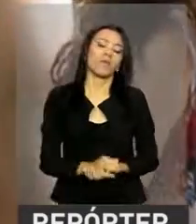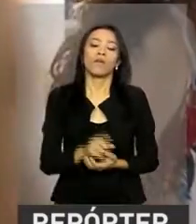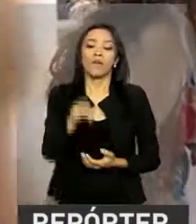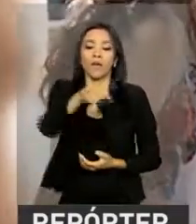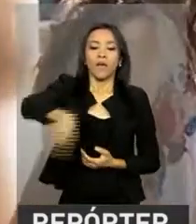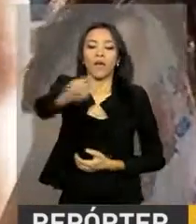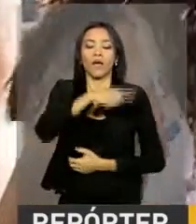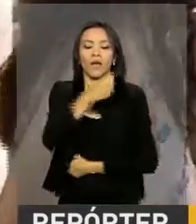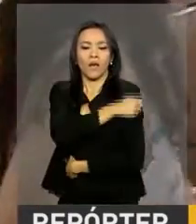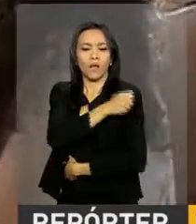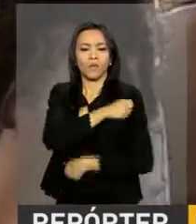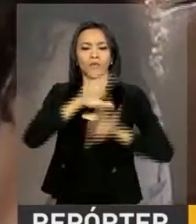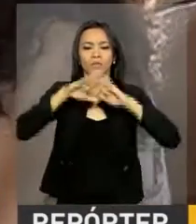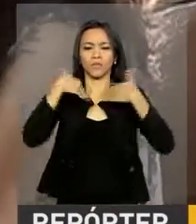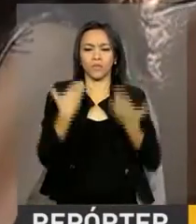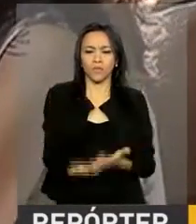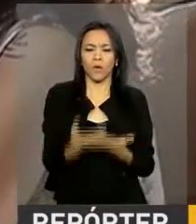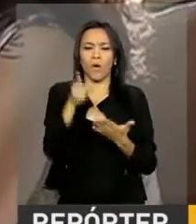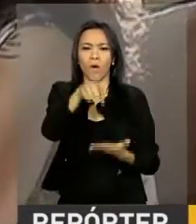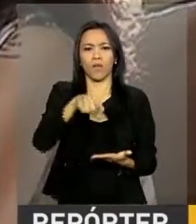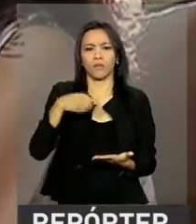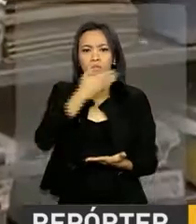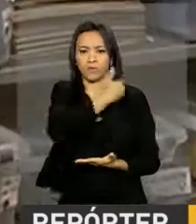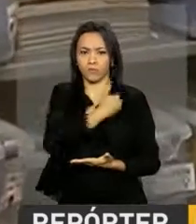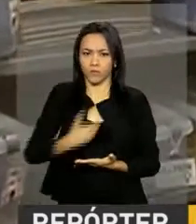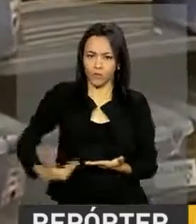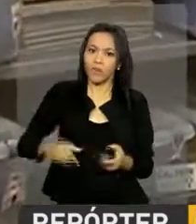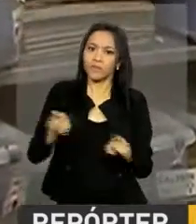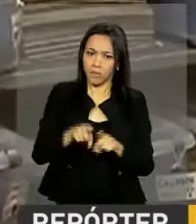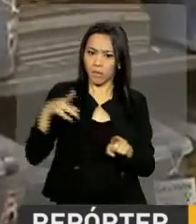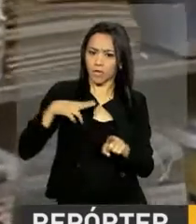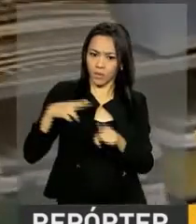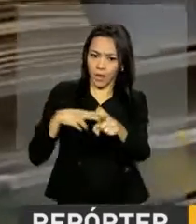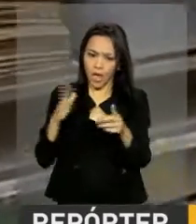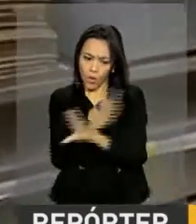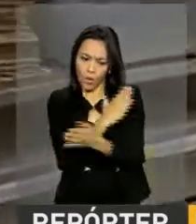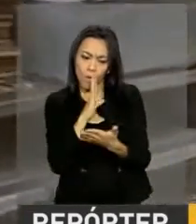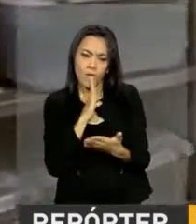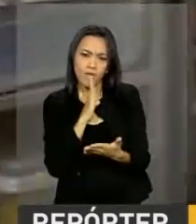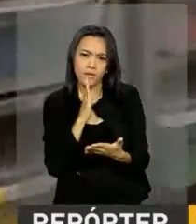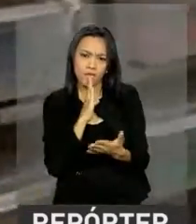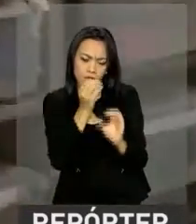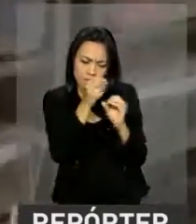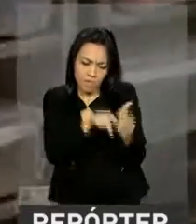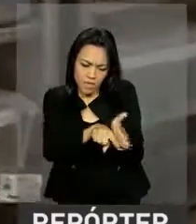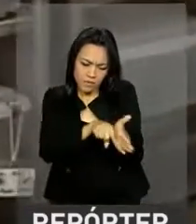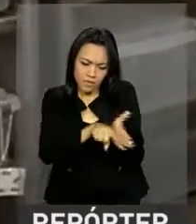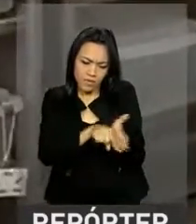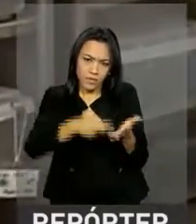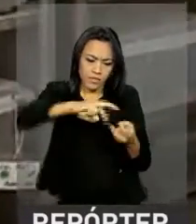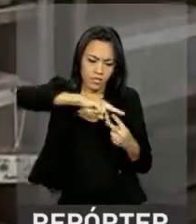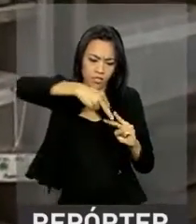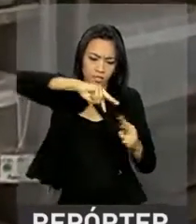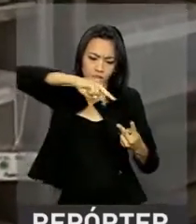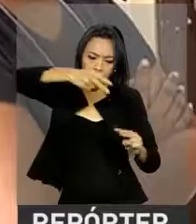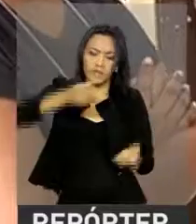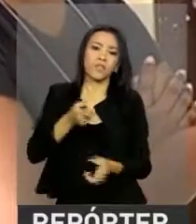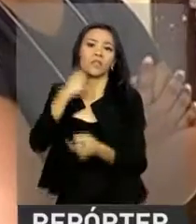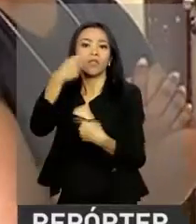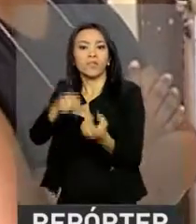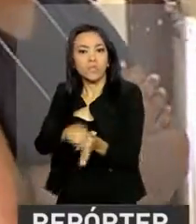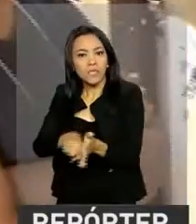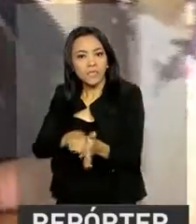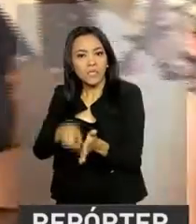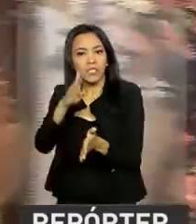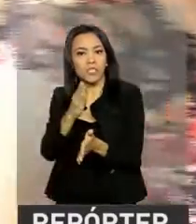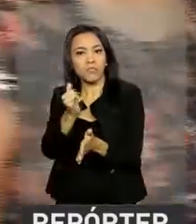Alunos de escolas públicas e privadas podem conhecer algumas linhas de pesquisa, como estudos sobre genética e biotecnologia.